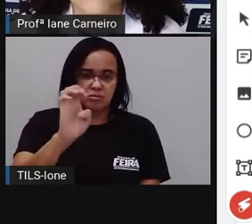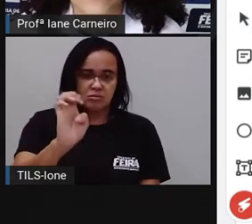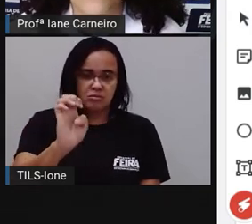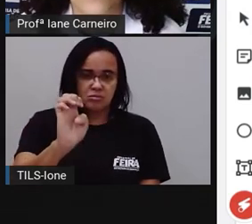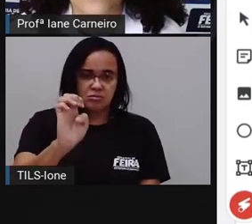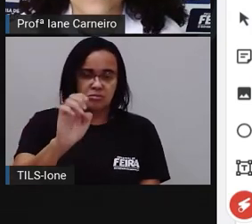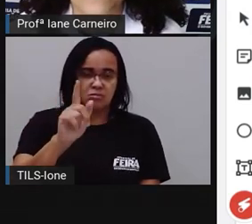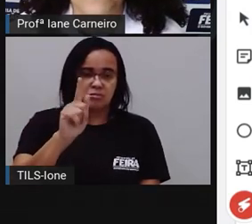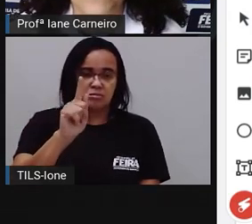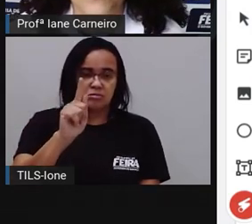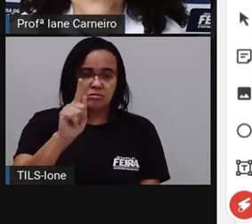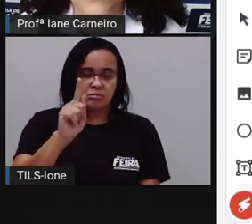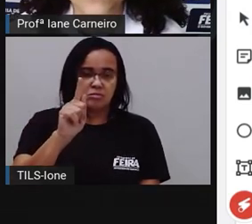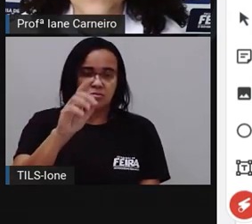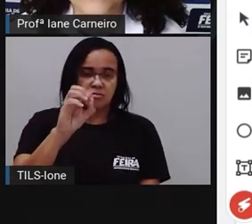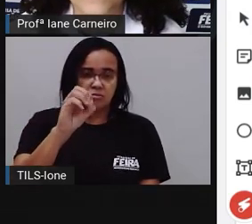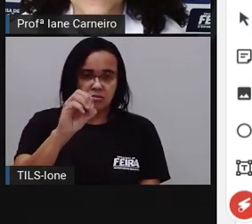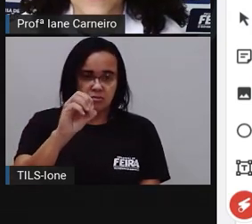consoante e a vogal. Ó.